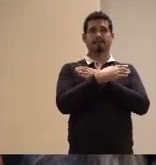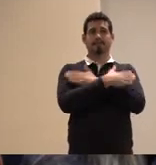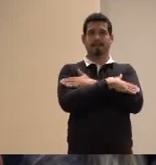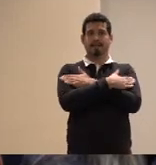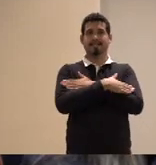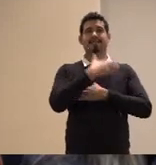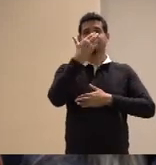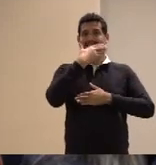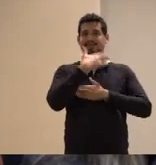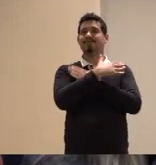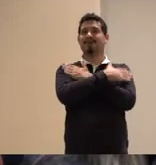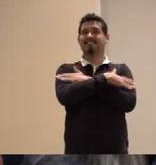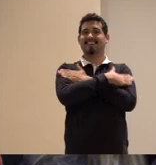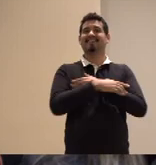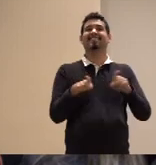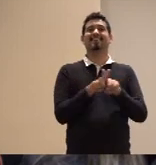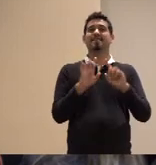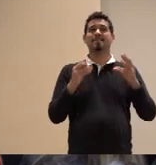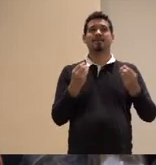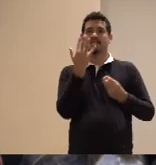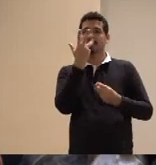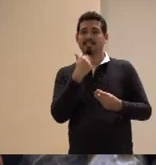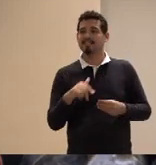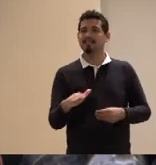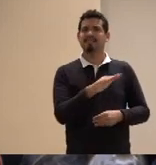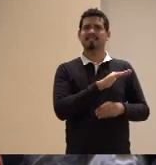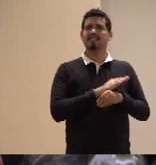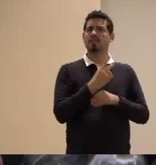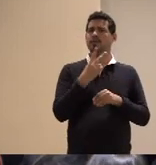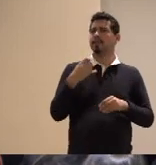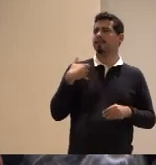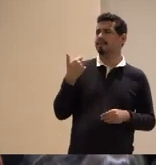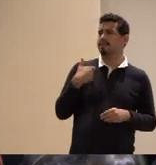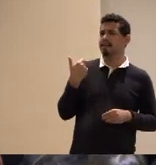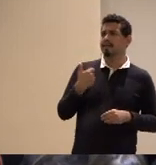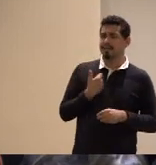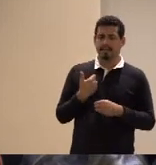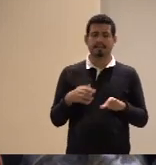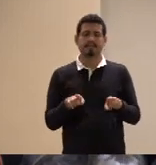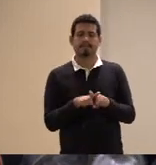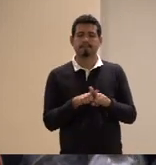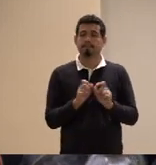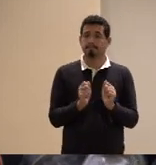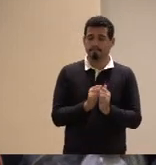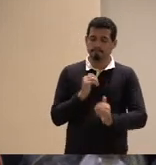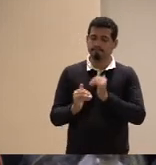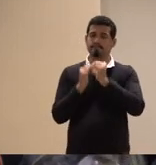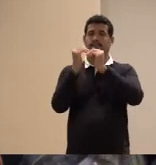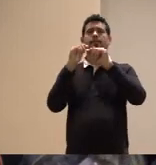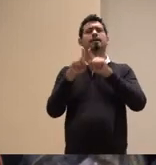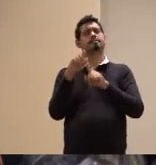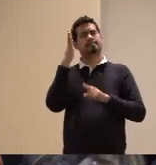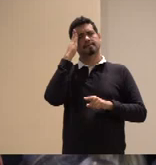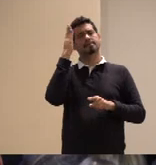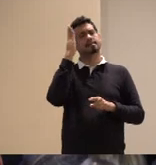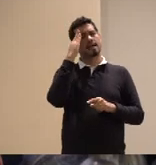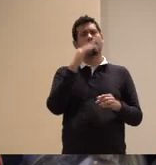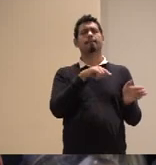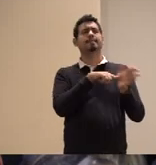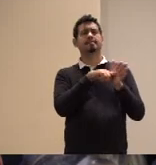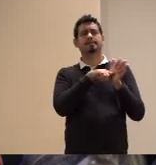pouco ver tantas crianças com menos de 2 anos em acolhimento institucional. A gente sabe, né,